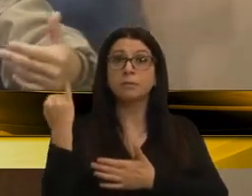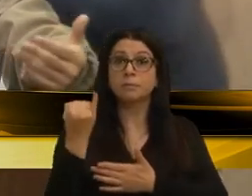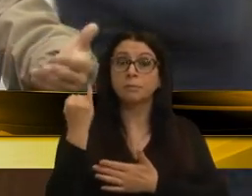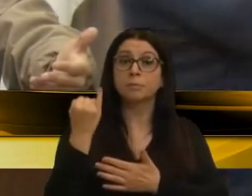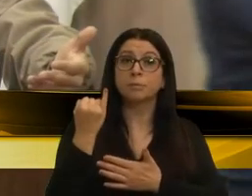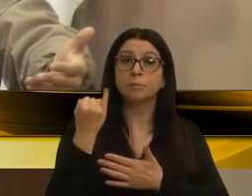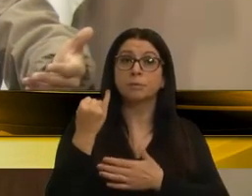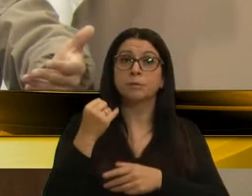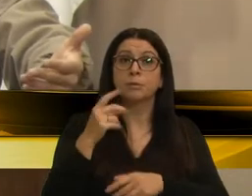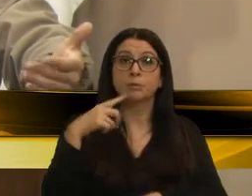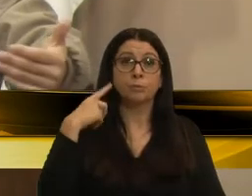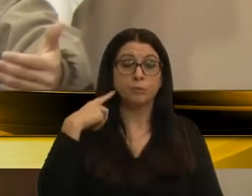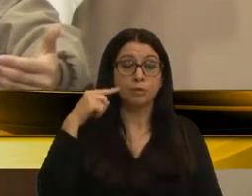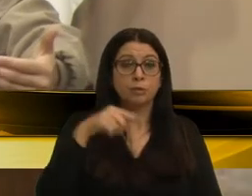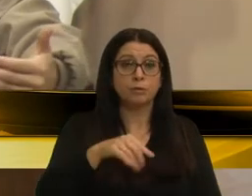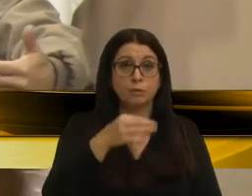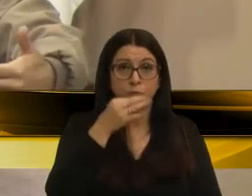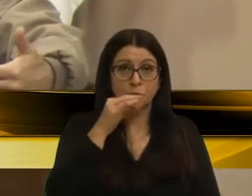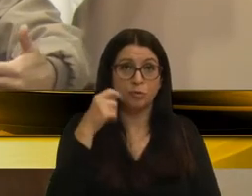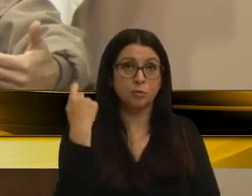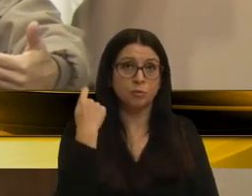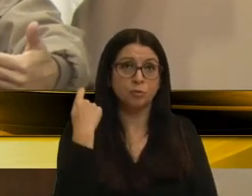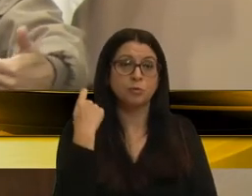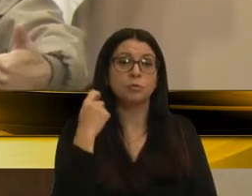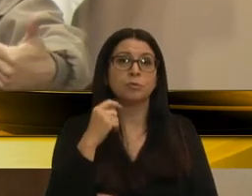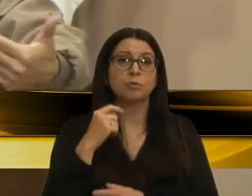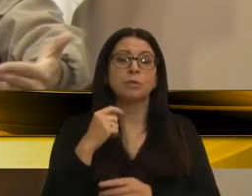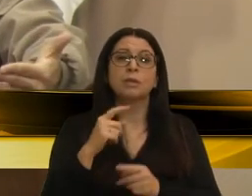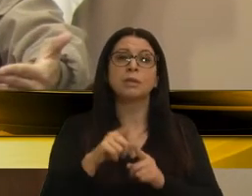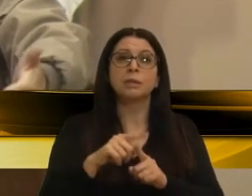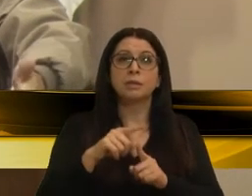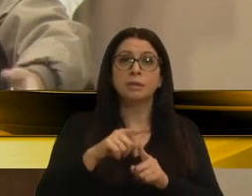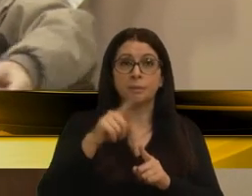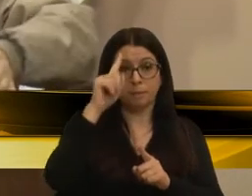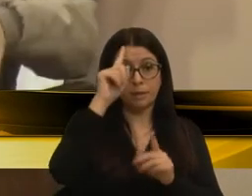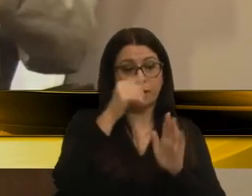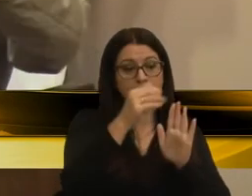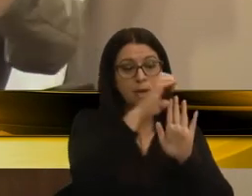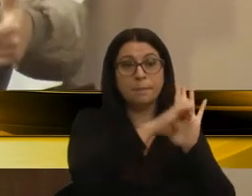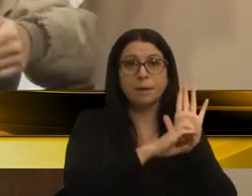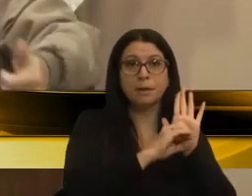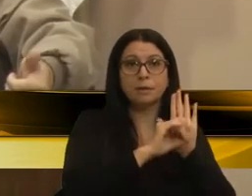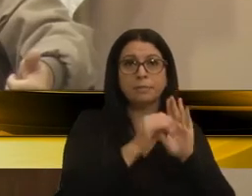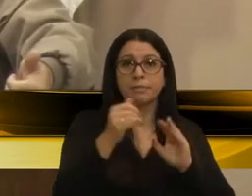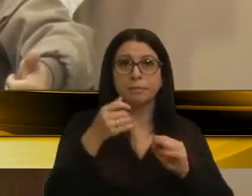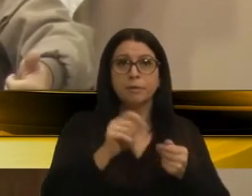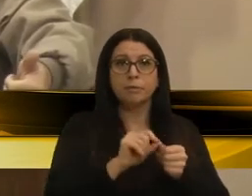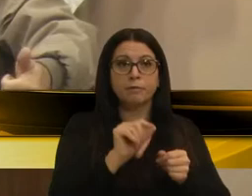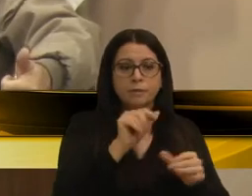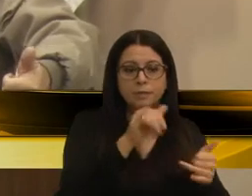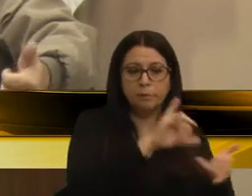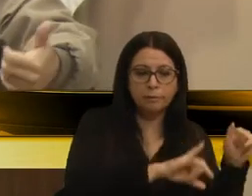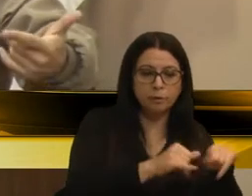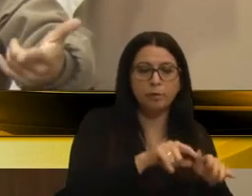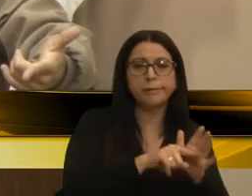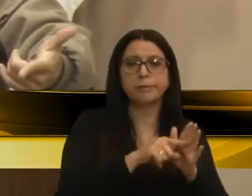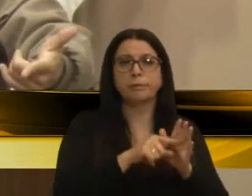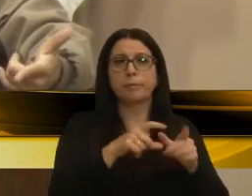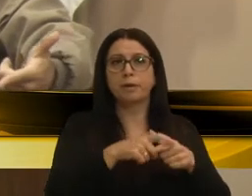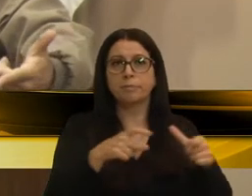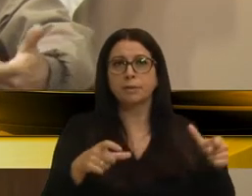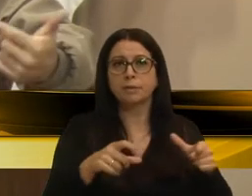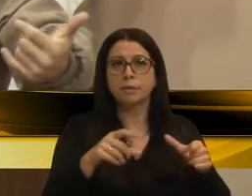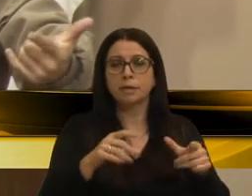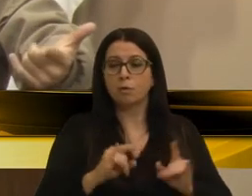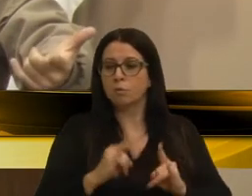dos nossos deputados aqui do Rio Grande do Sul mandarem emendas para laboratório, para ampliar